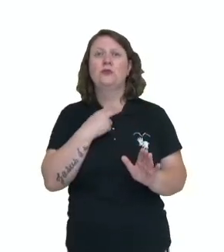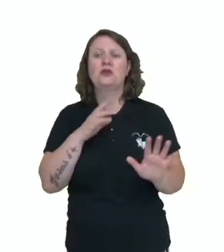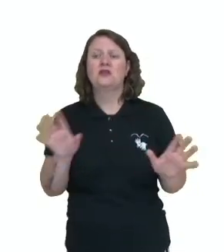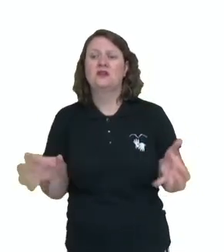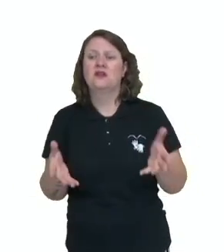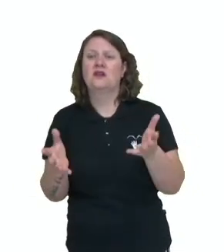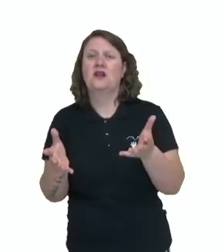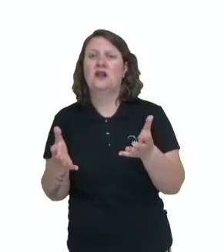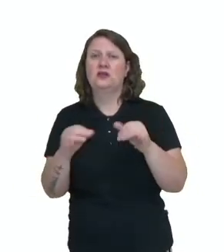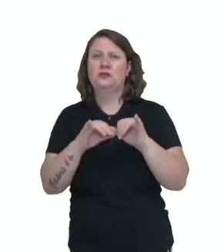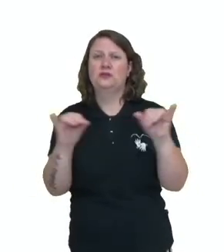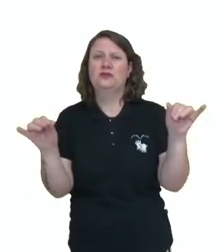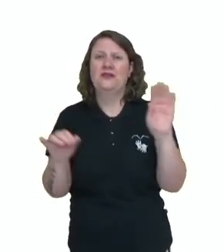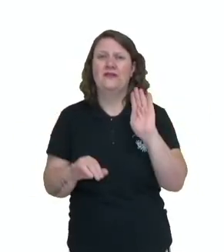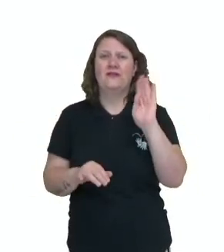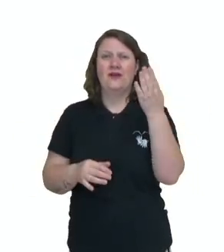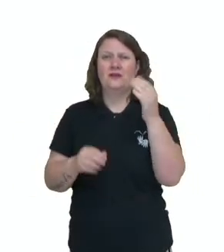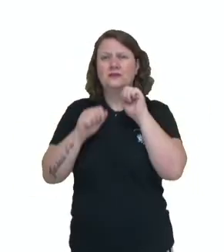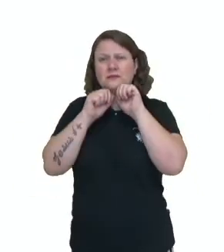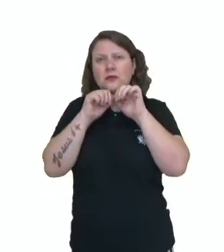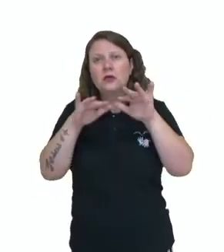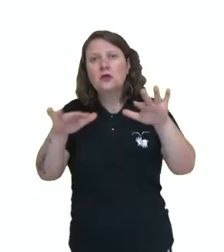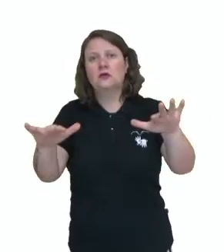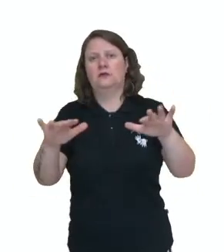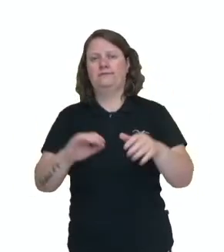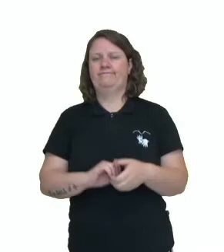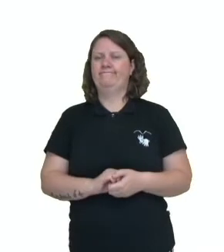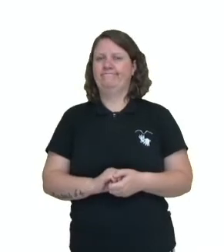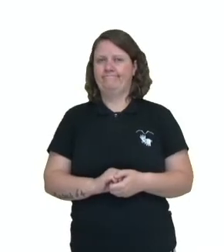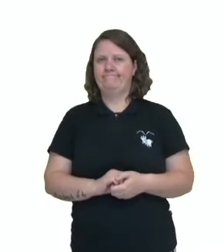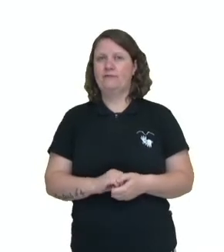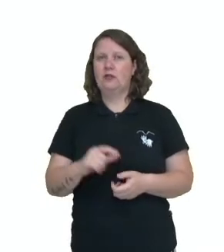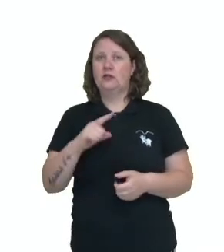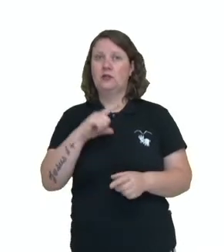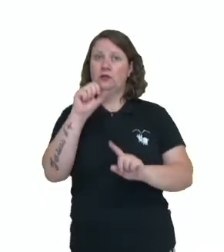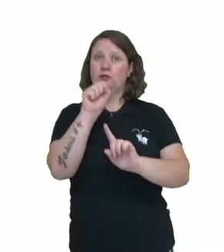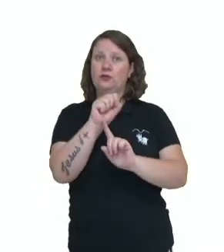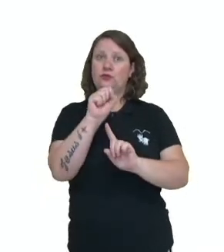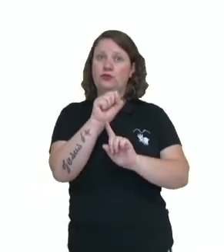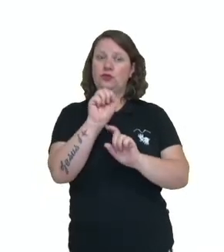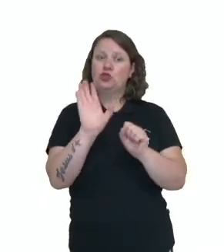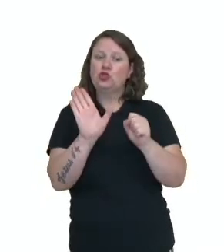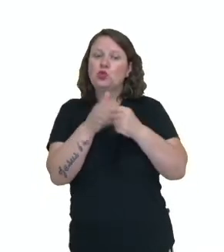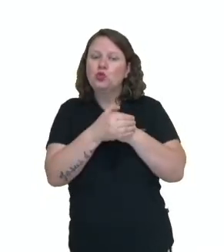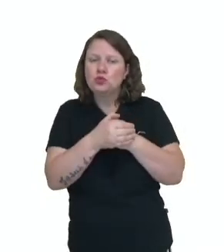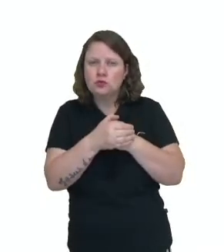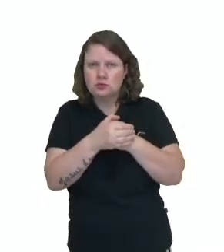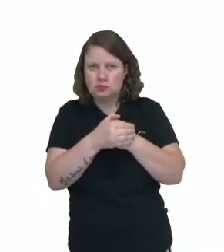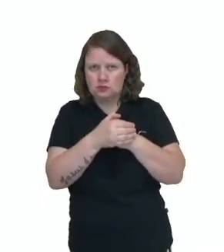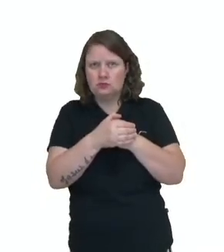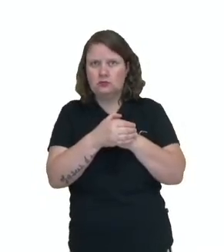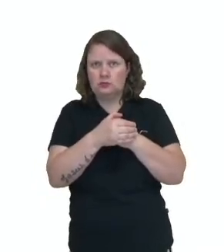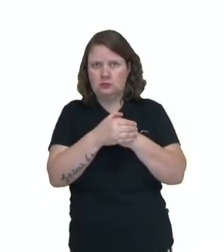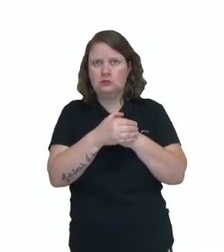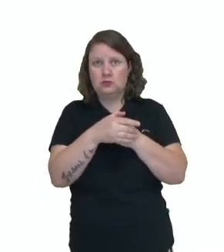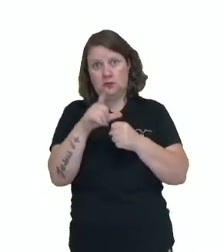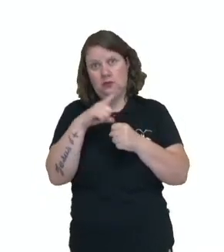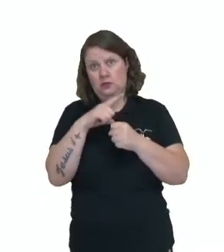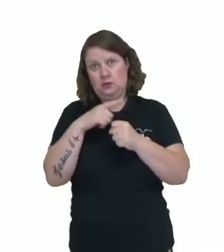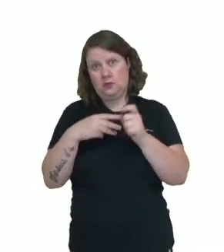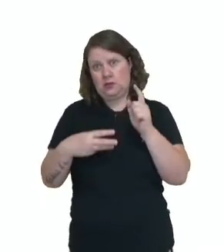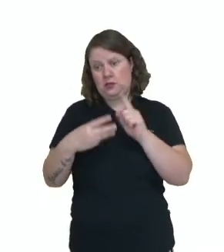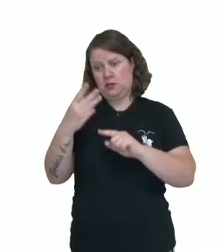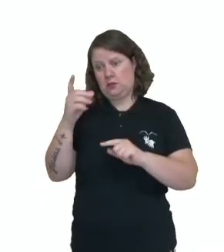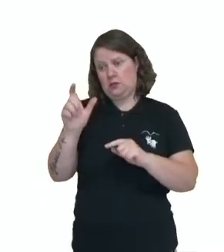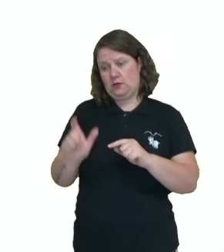notícias falsas se disseminem. Nós temos um sujeito que é oculto, um você, um ele, um ela, uma terceira